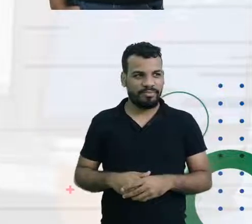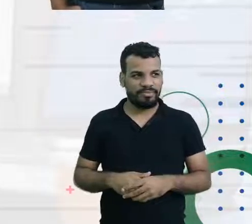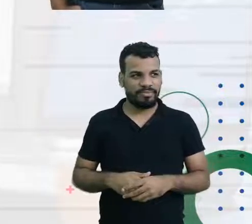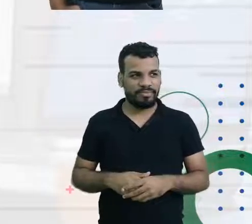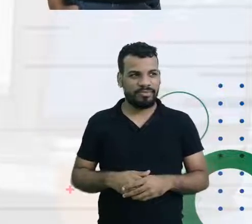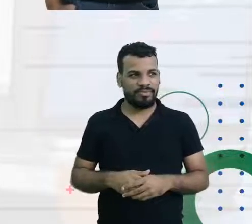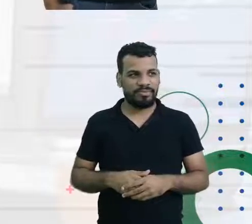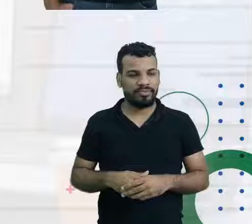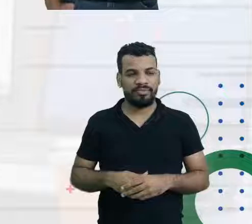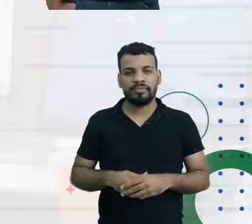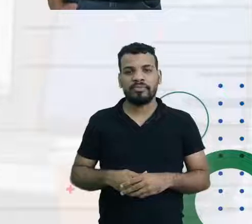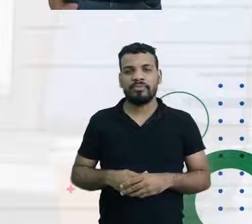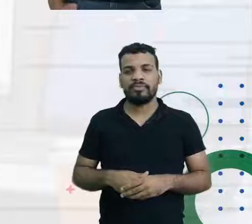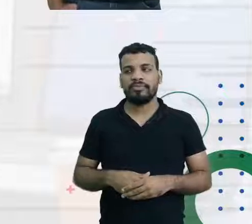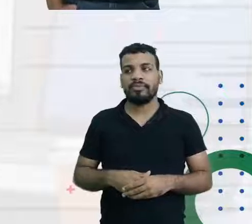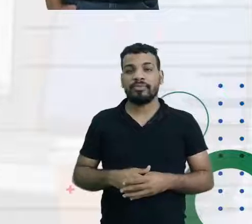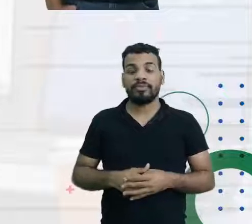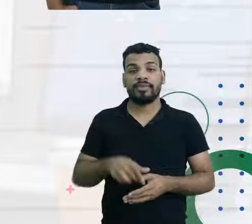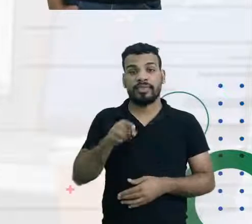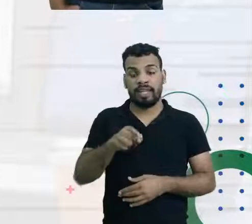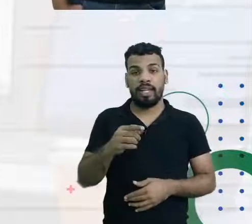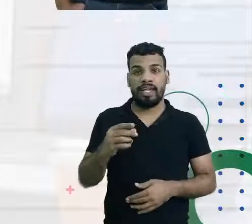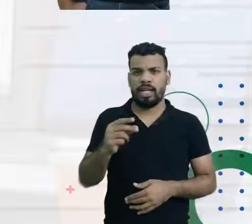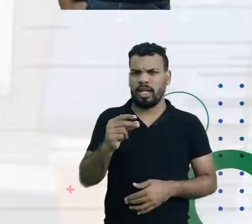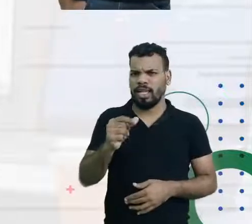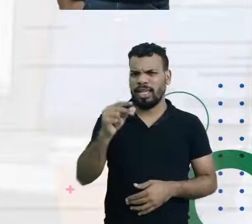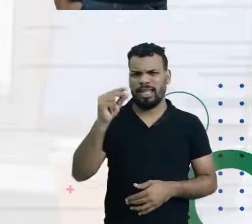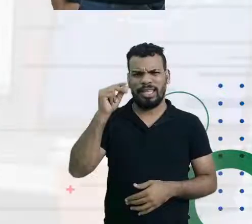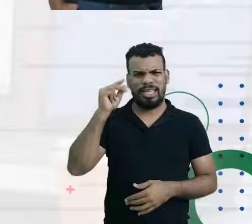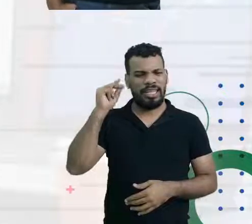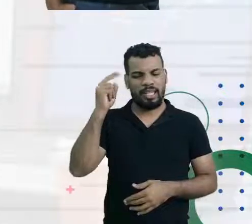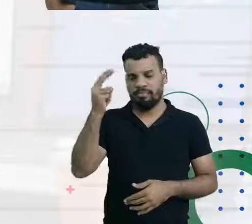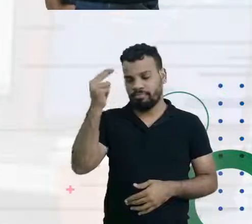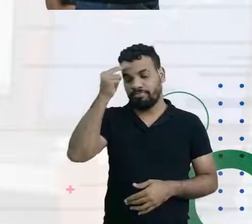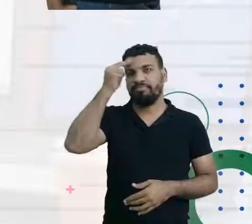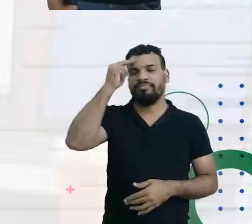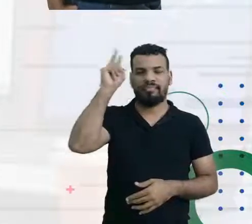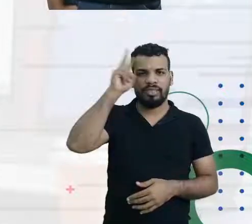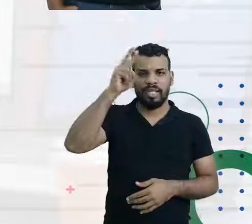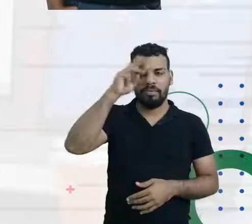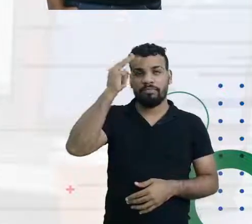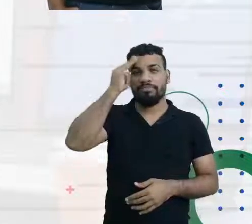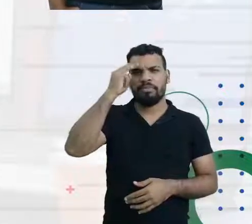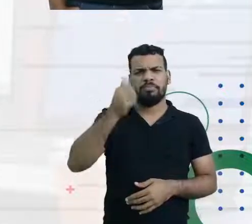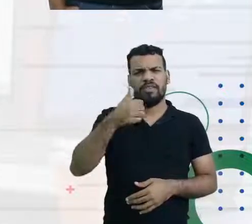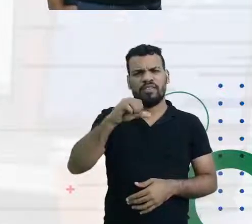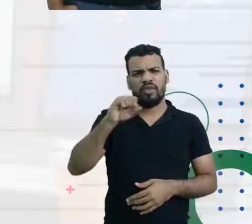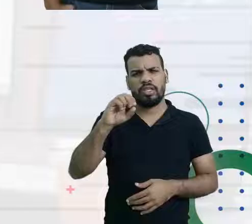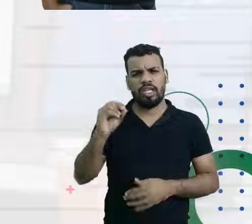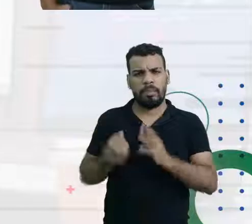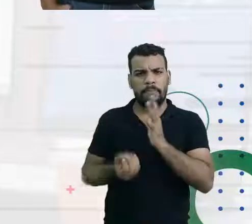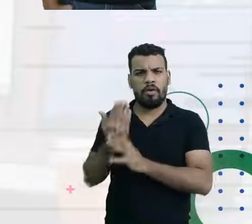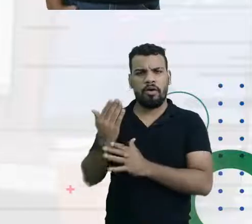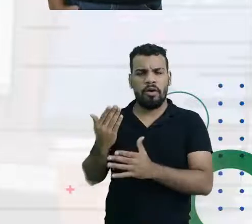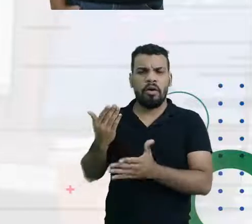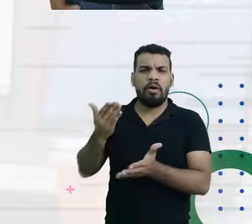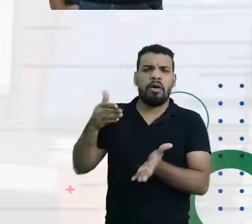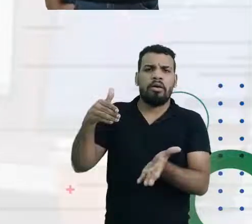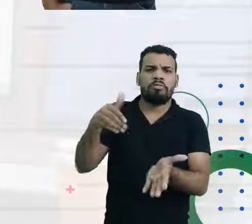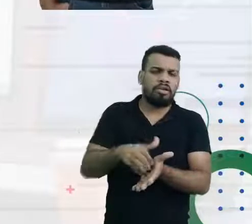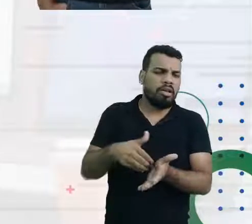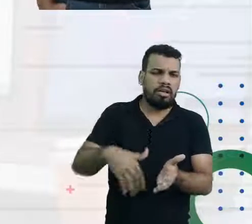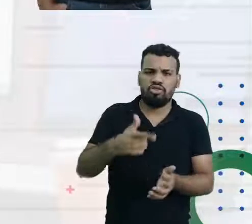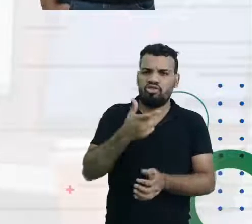aí não sejam da minha idade, mas esses jogos são extremamente nostálgicos, né? Meio da década de 80, começo da década de